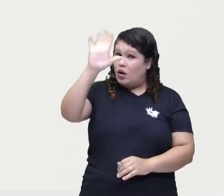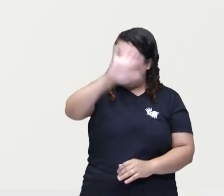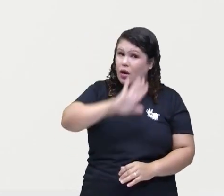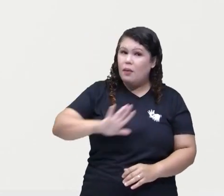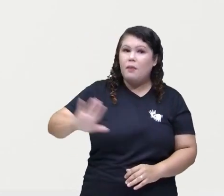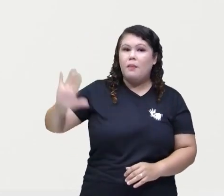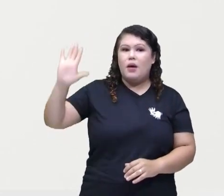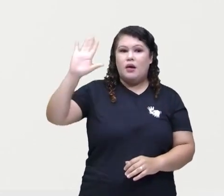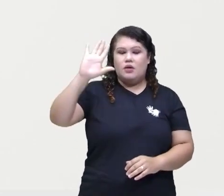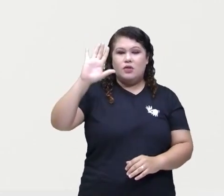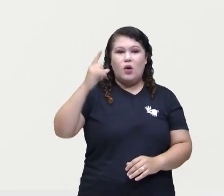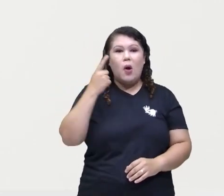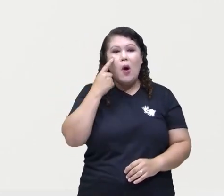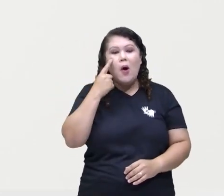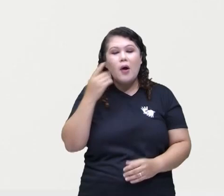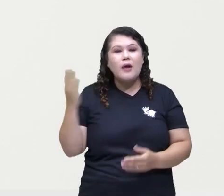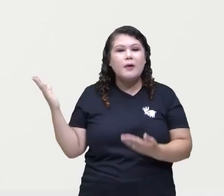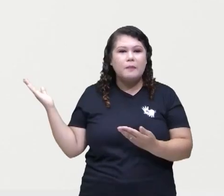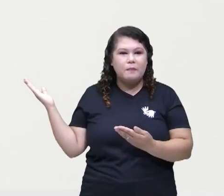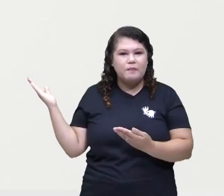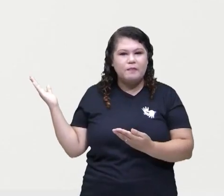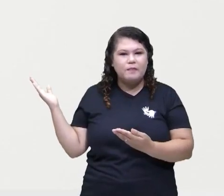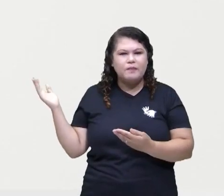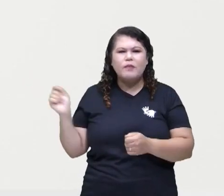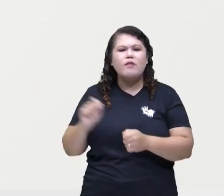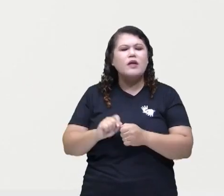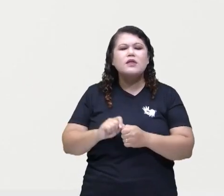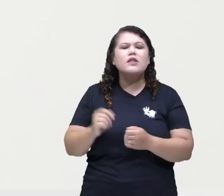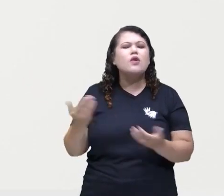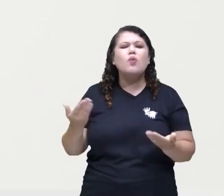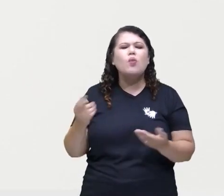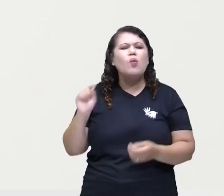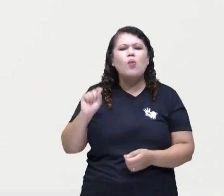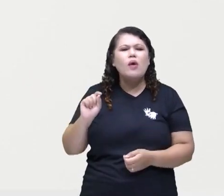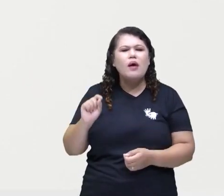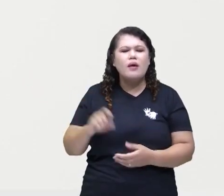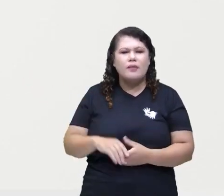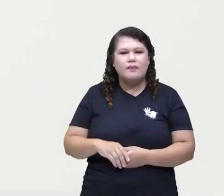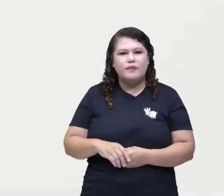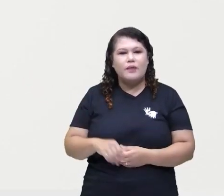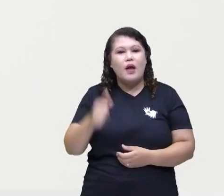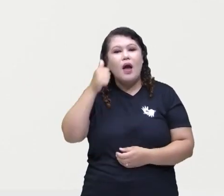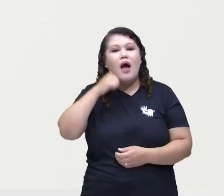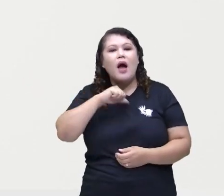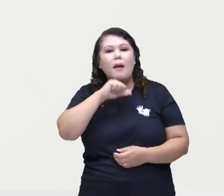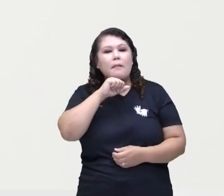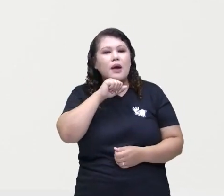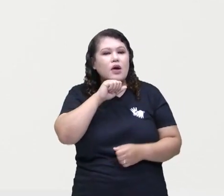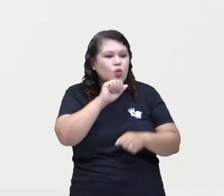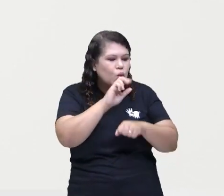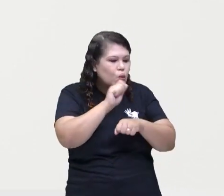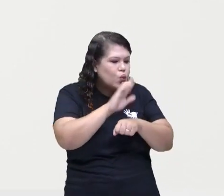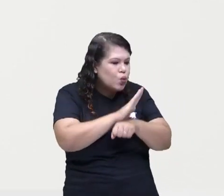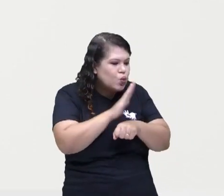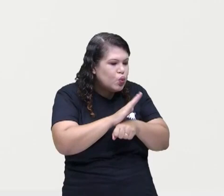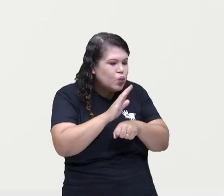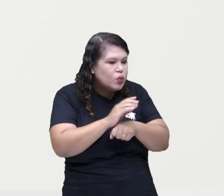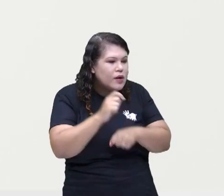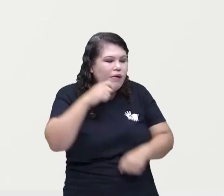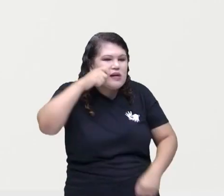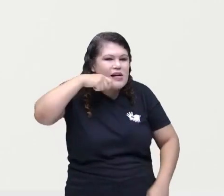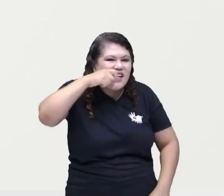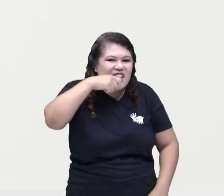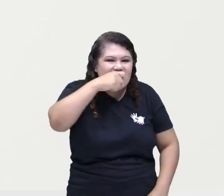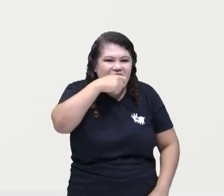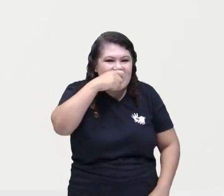primeiro? Esta criança. A mamãe está ajudando a criança a escovar os dentes. Vocês estão percebendo que ela é